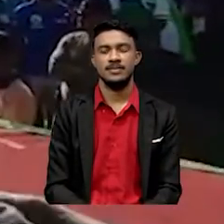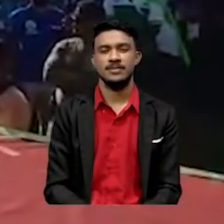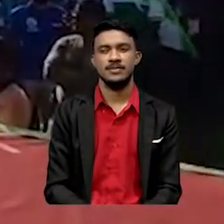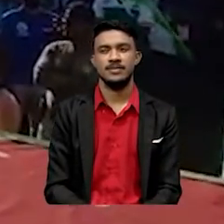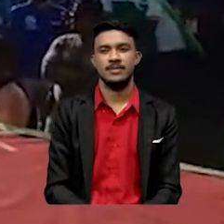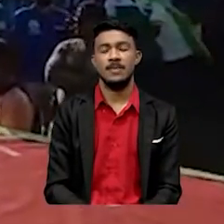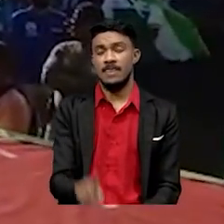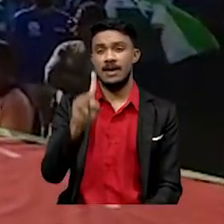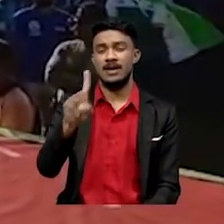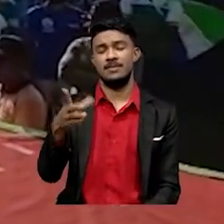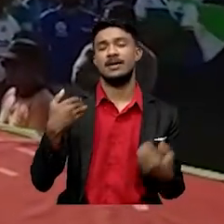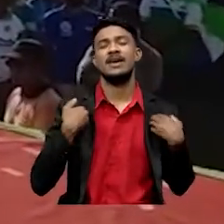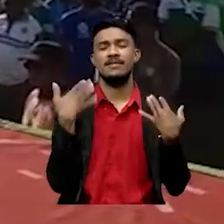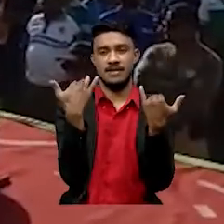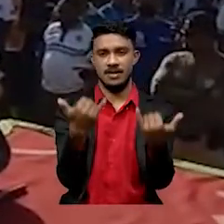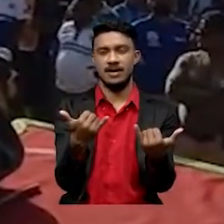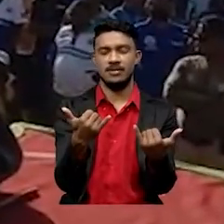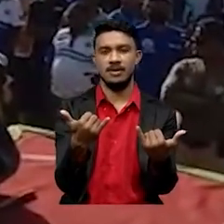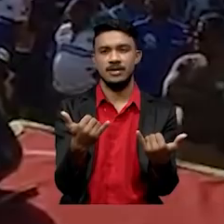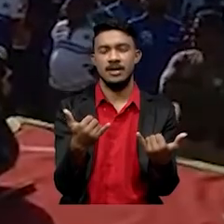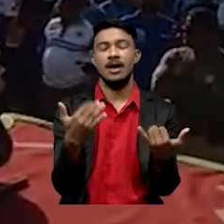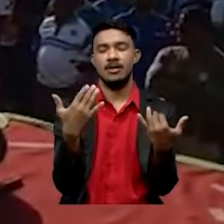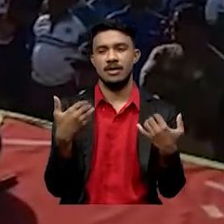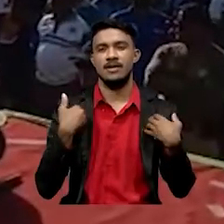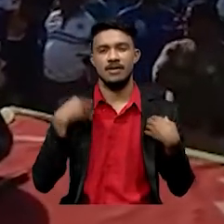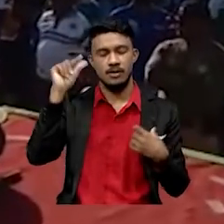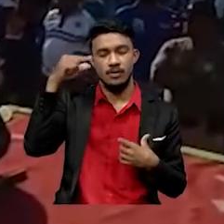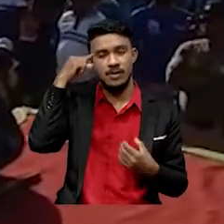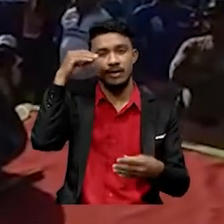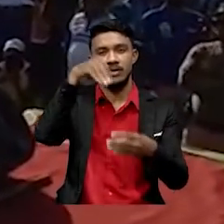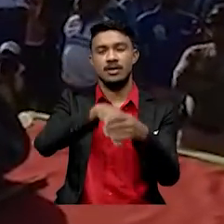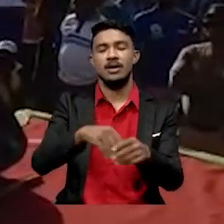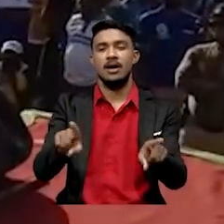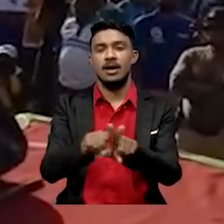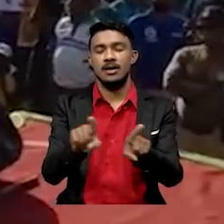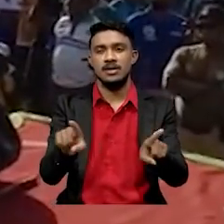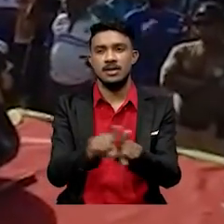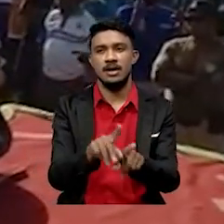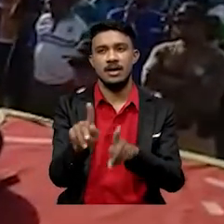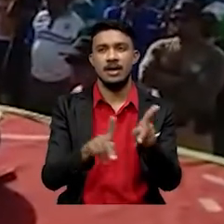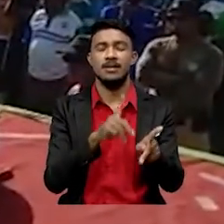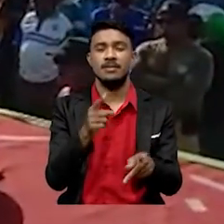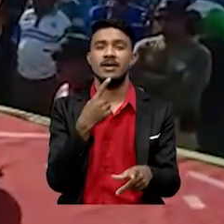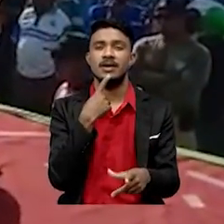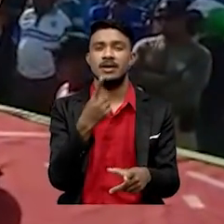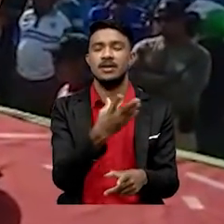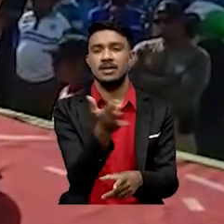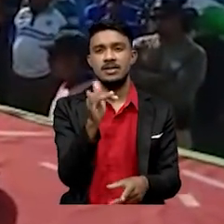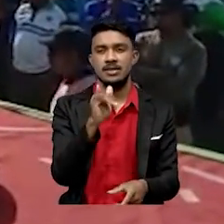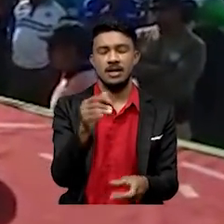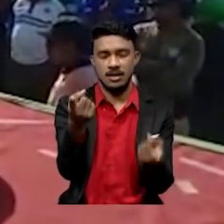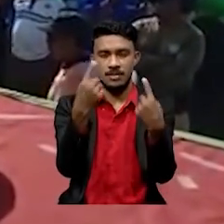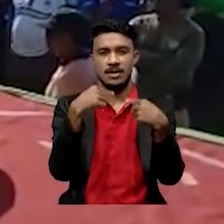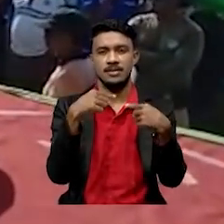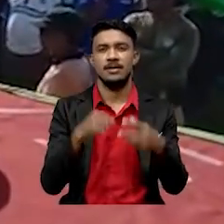E de nem o que acontece de dar agora aí a governar, né? A SAEM não vem a ter serviço, a TAMA ser nem a mãe.